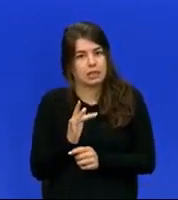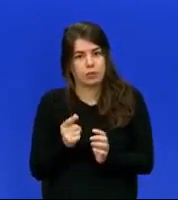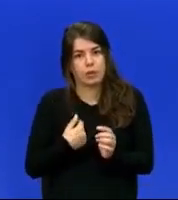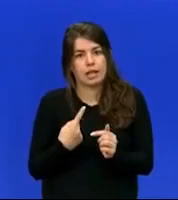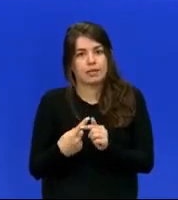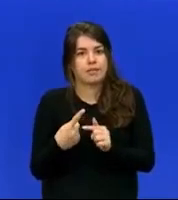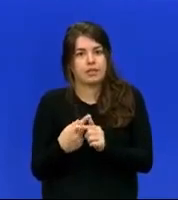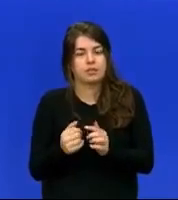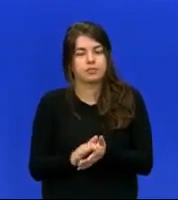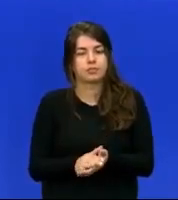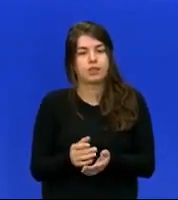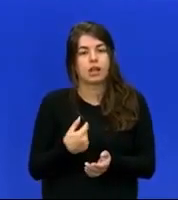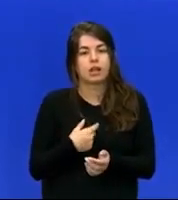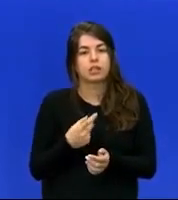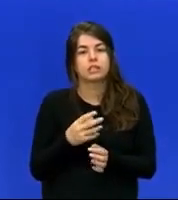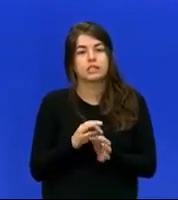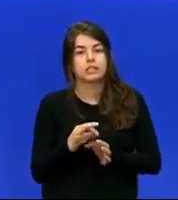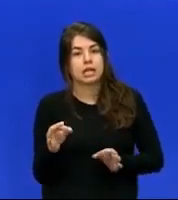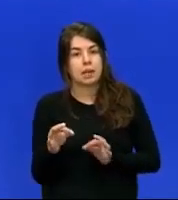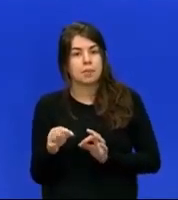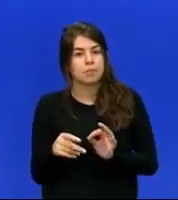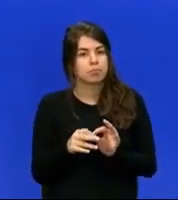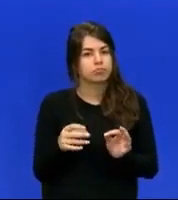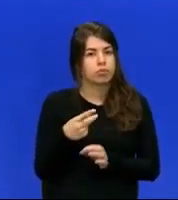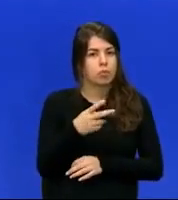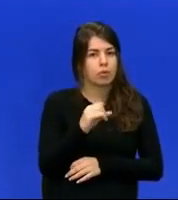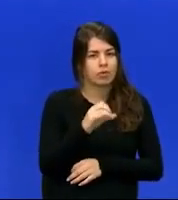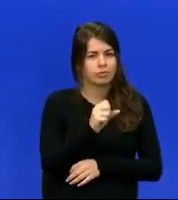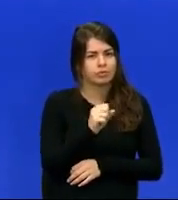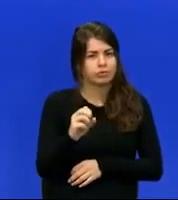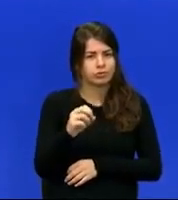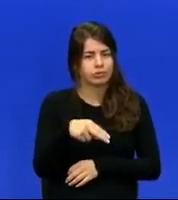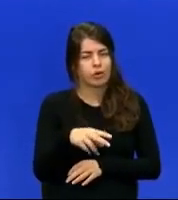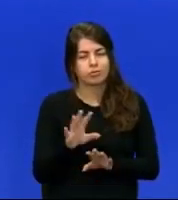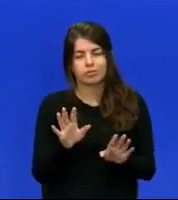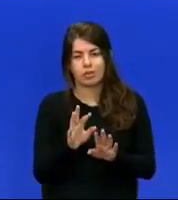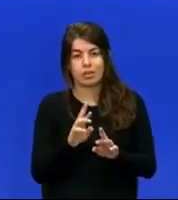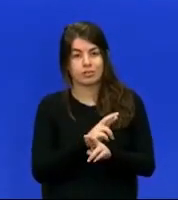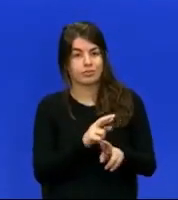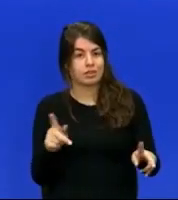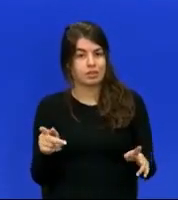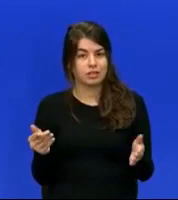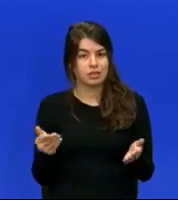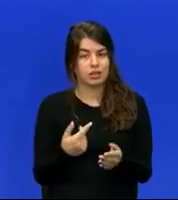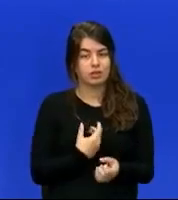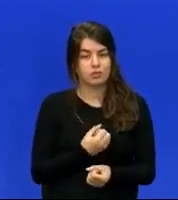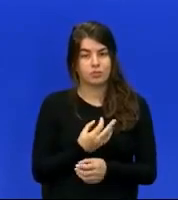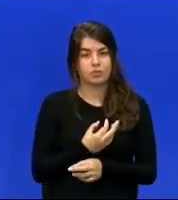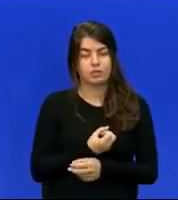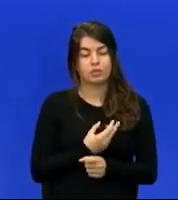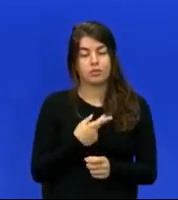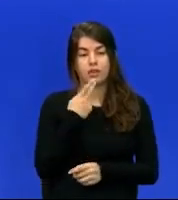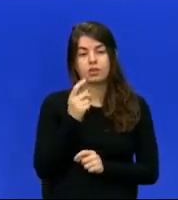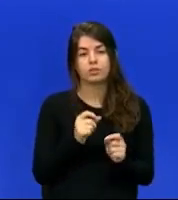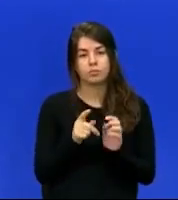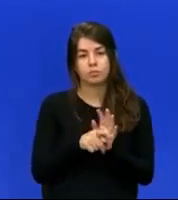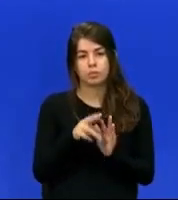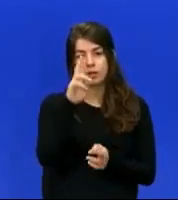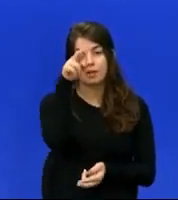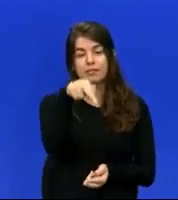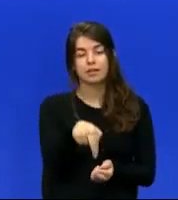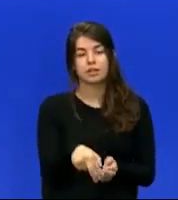estou trabalhando com quilômetro. Não, mas eu estou trabalhando, eu tenho outras informações nesse caso, que refere-se